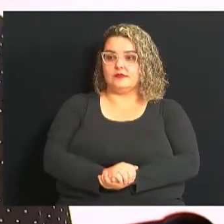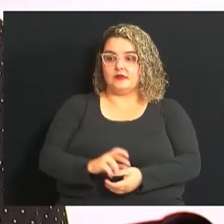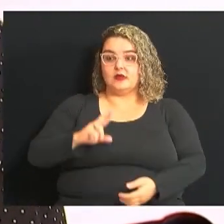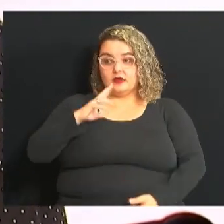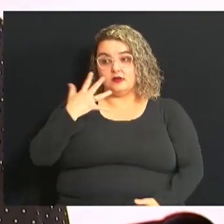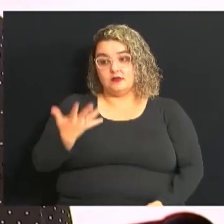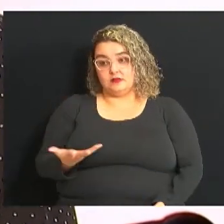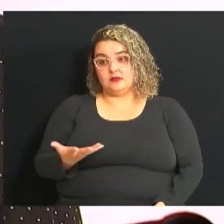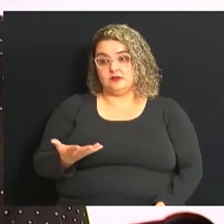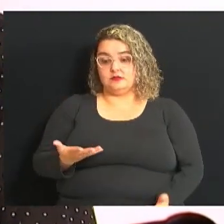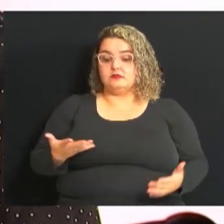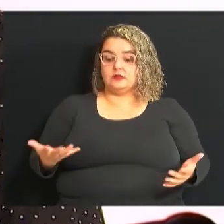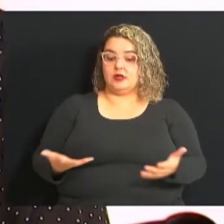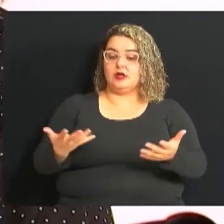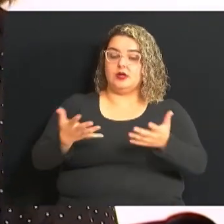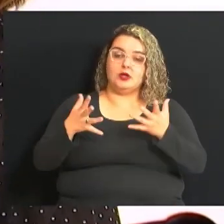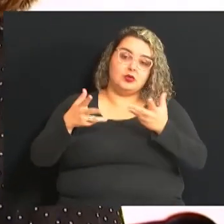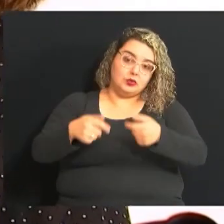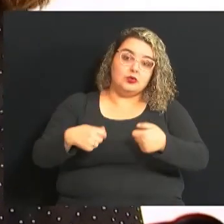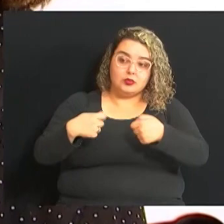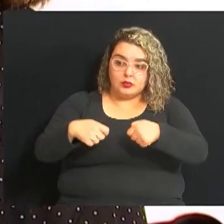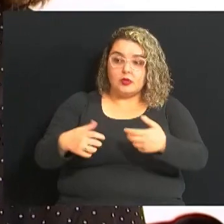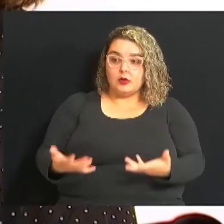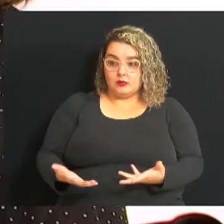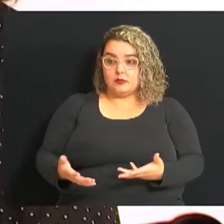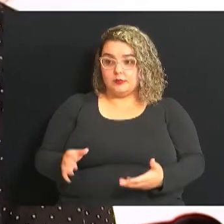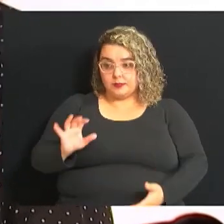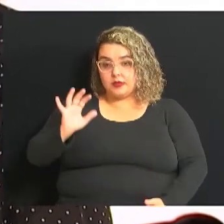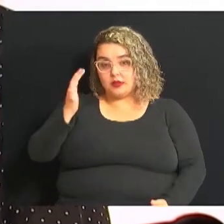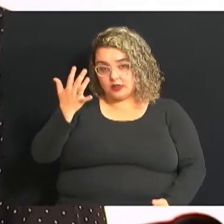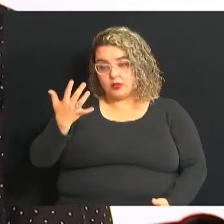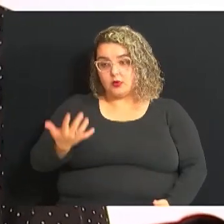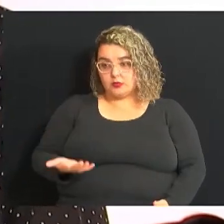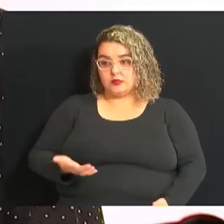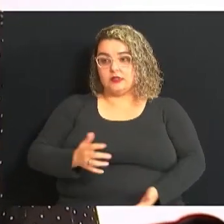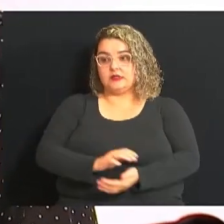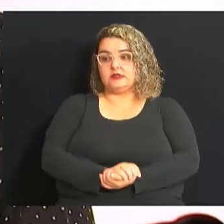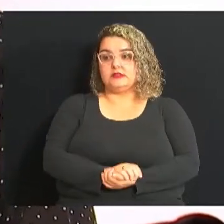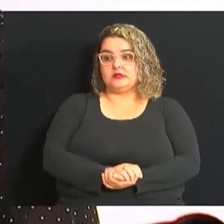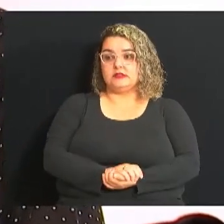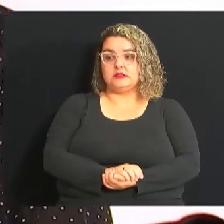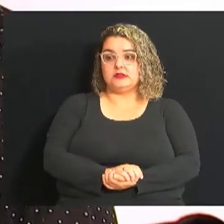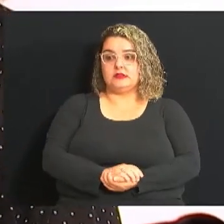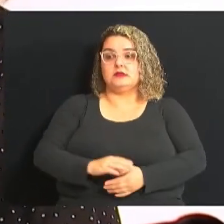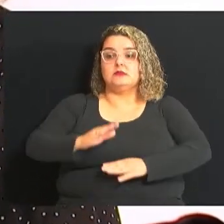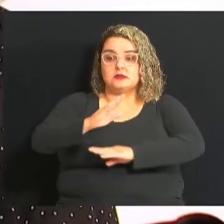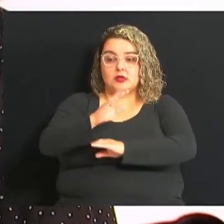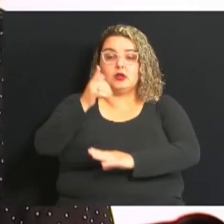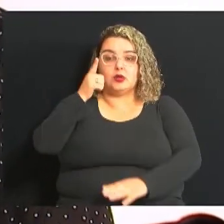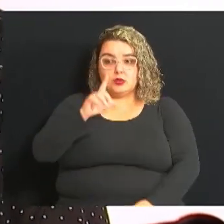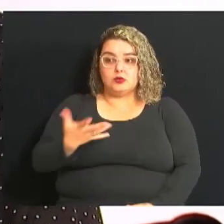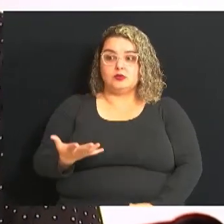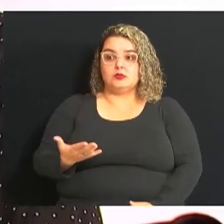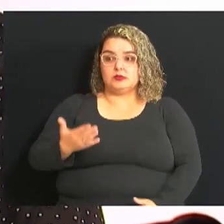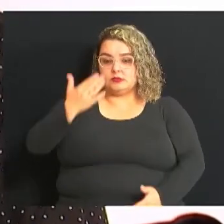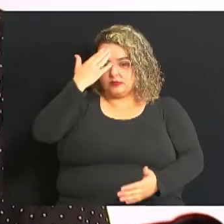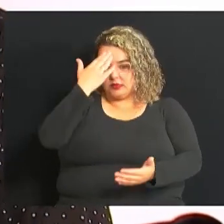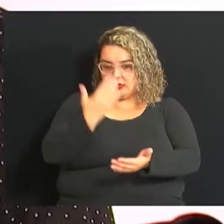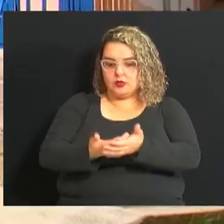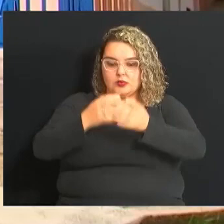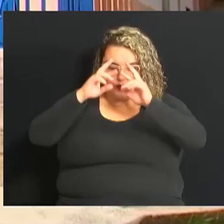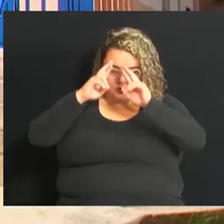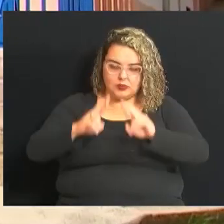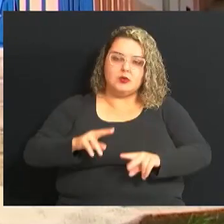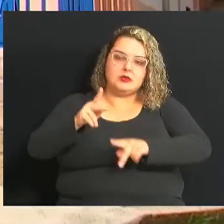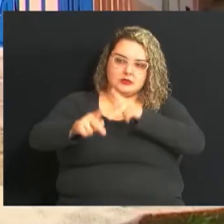E colaborar naquilo que for necessário para que isso ocorra, né? Para que a casa resgate a credibilidade, o respeito da